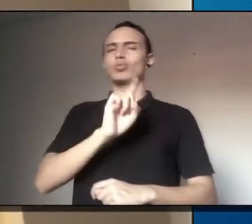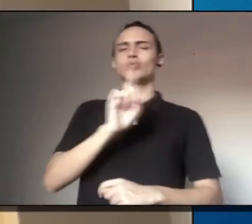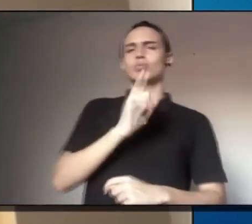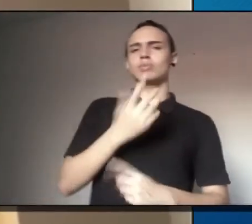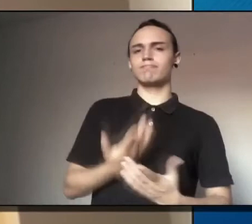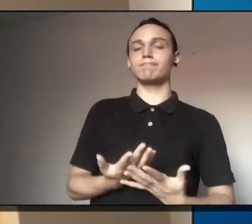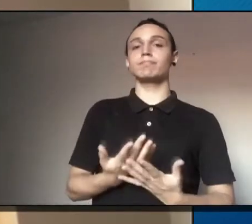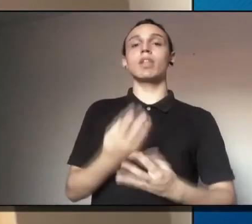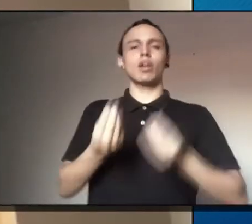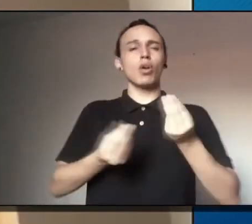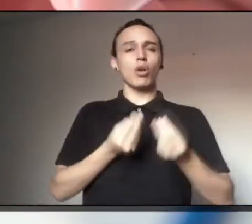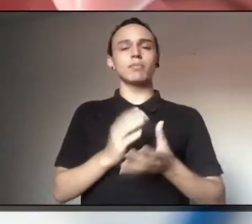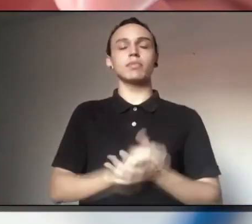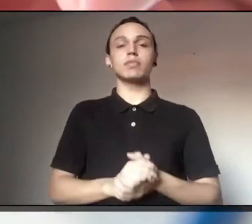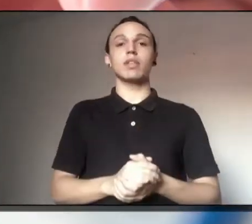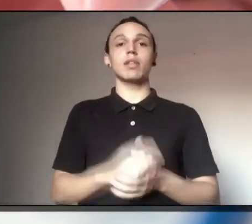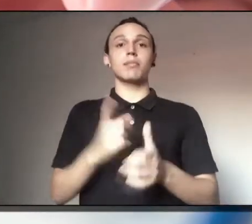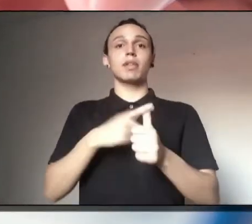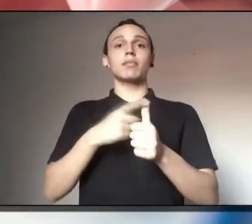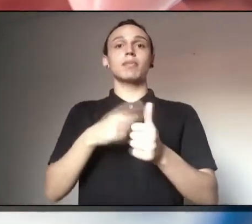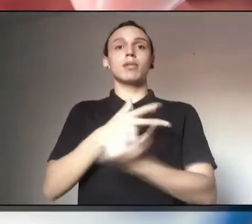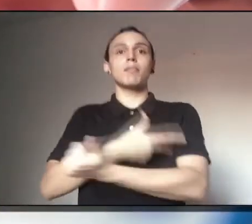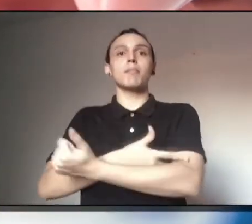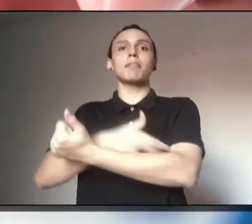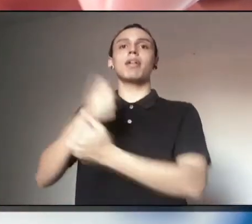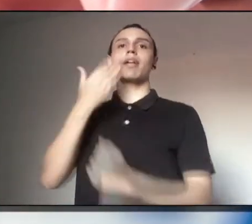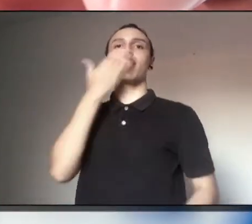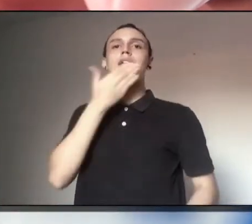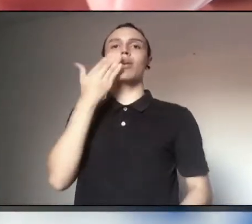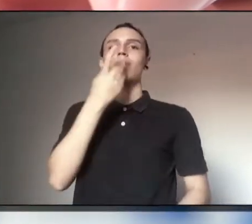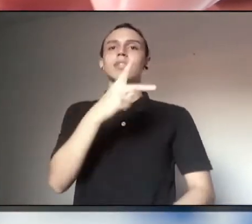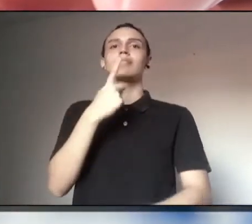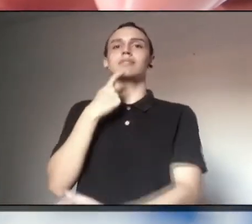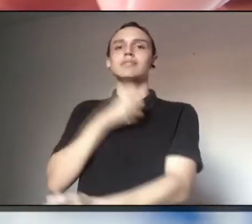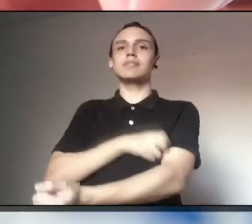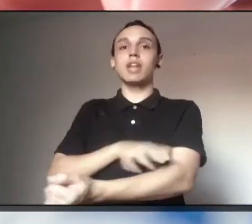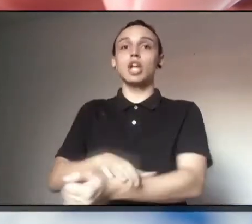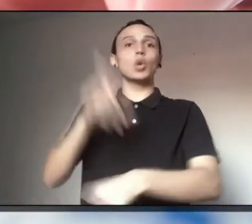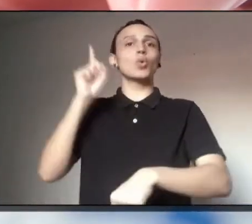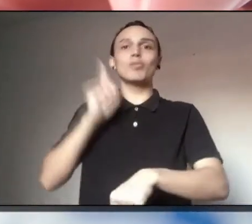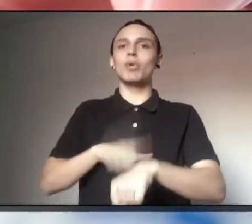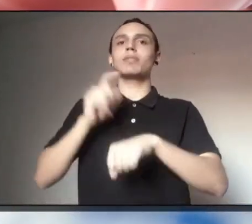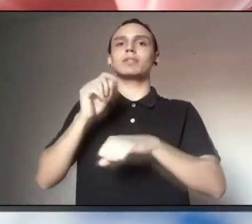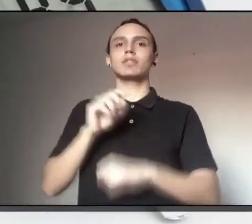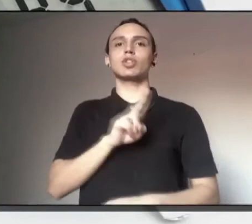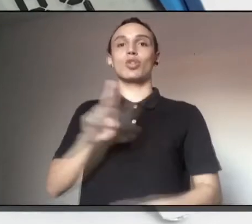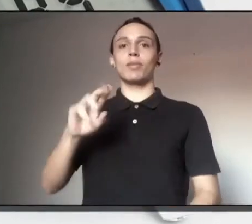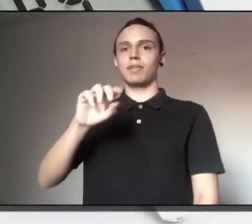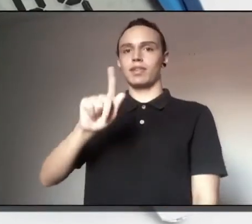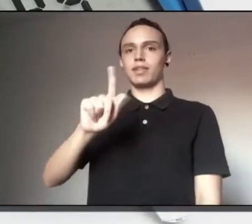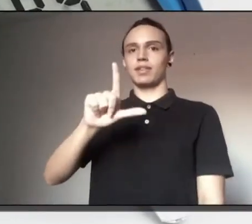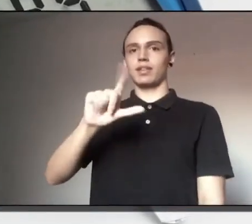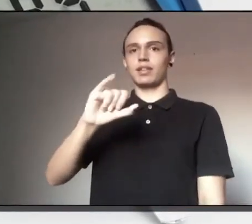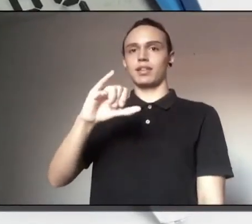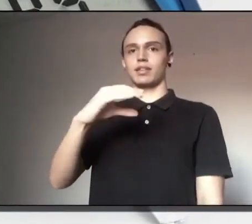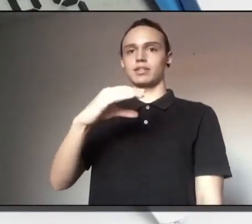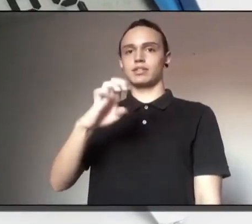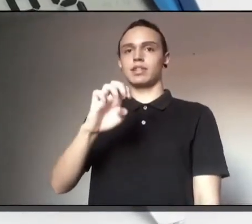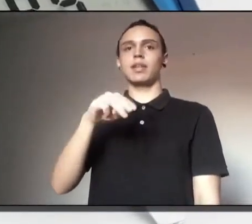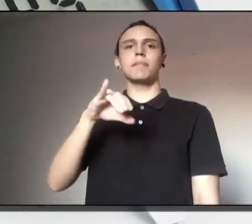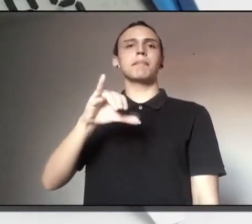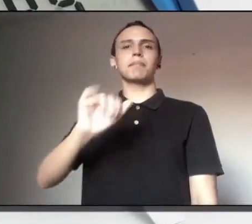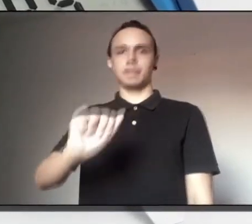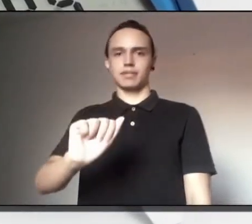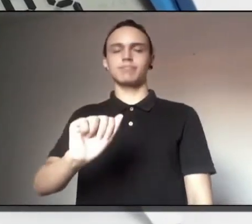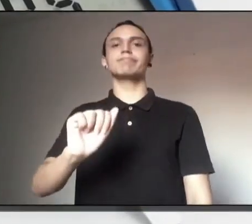Um é a medida da glicose no sangue, naquele momento. Isso é chamado de glicemia. Então, é quando a gente mede